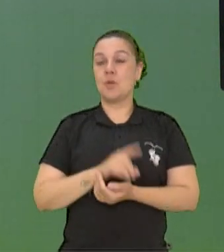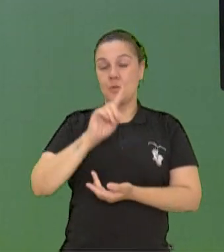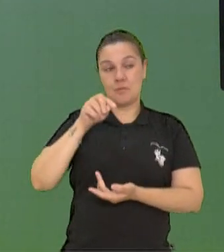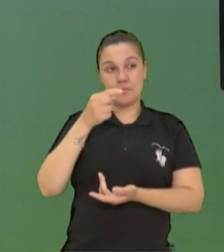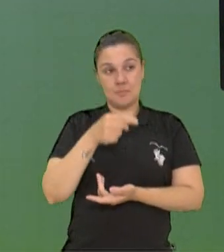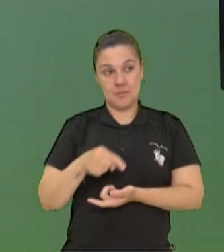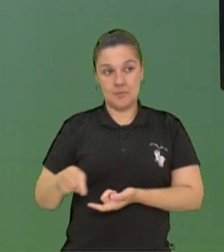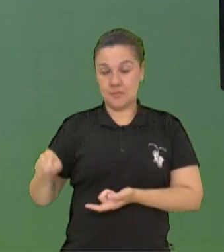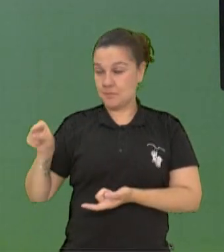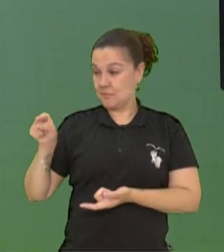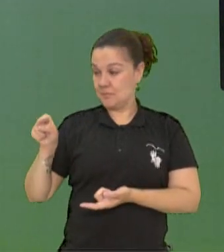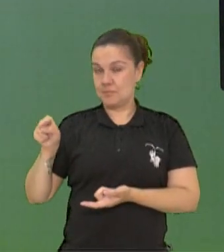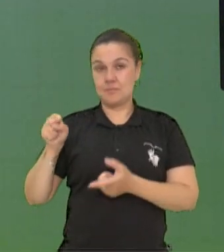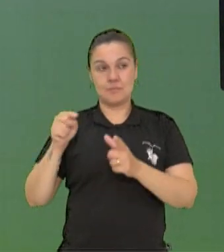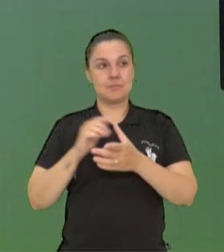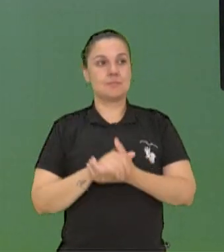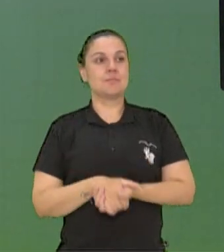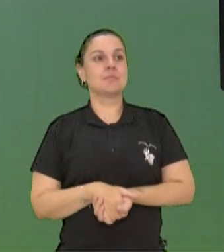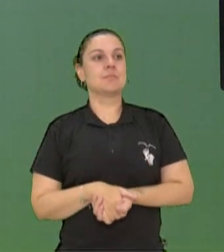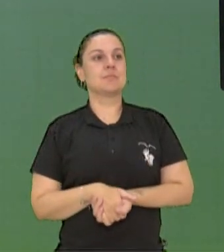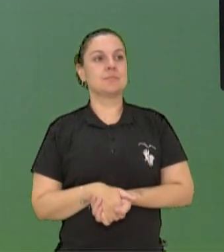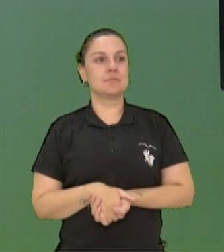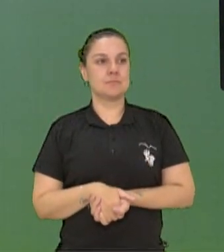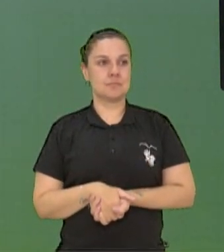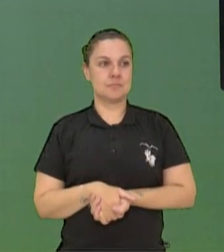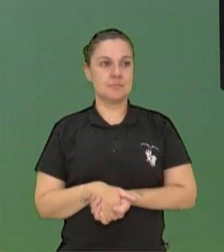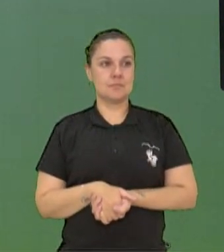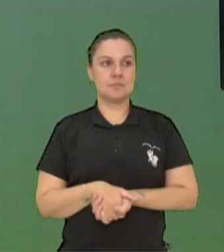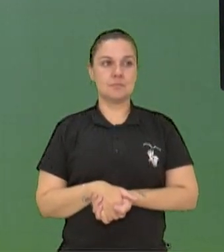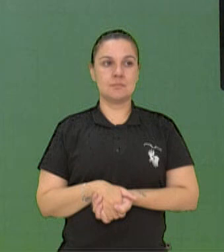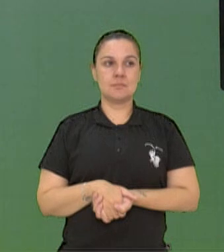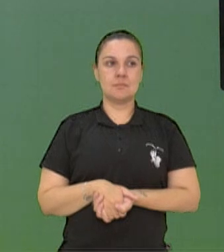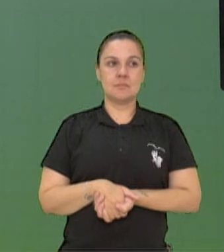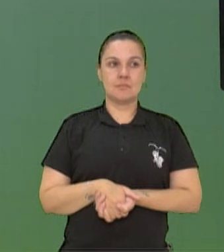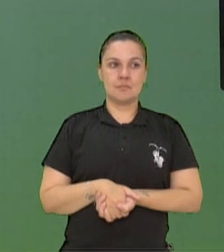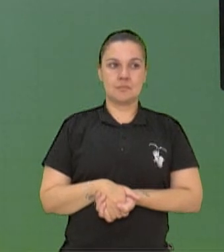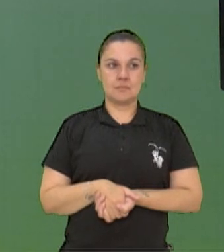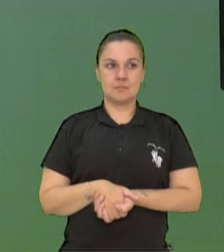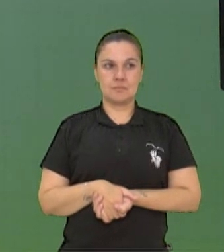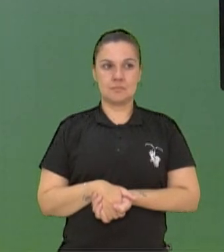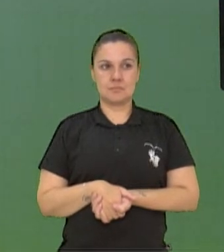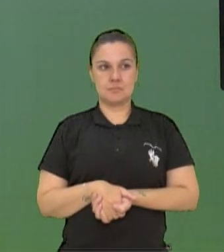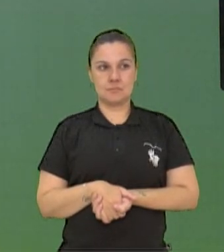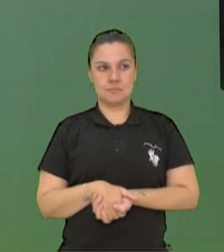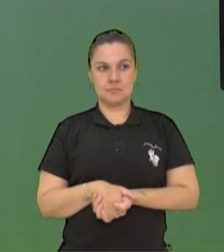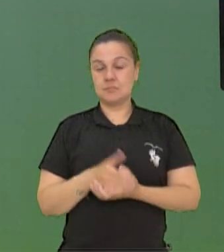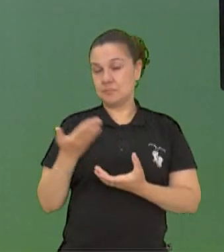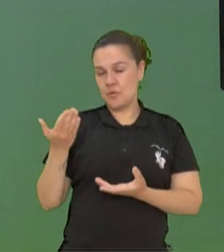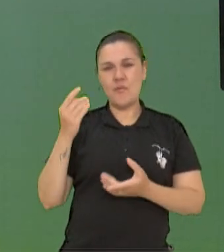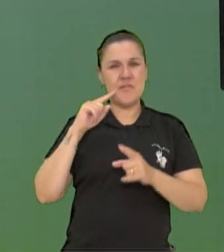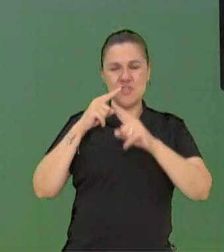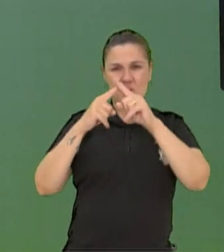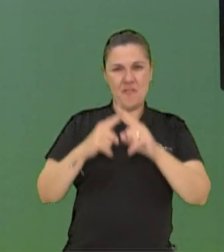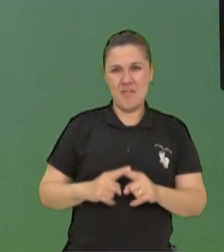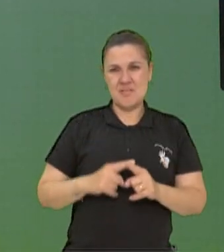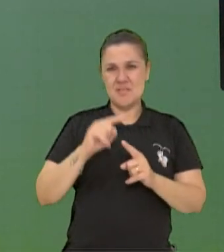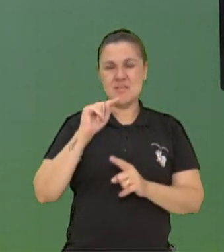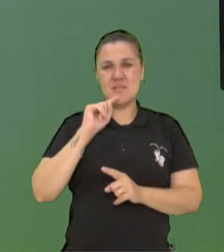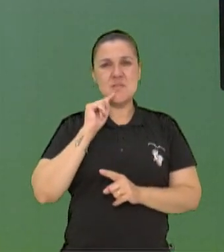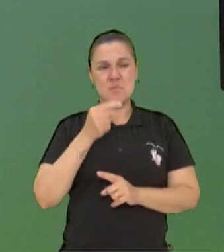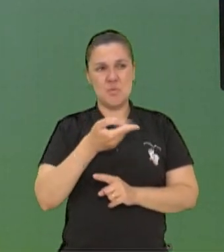eu passo dividindo. Pessoal, 10 na terceira é 1.000, né? Então, vou pegar aqui, né? 3 vezes 1.000 é